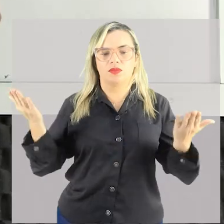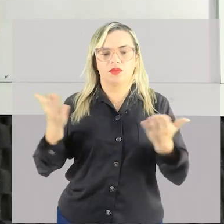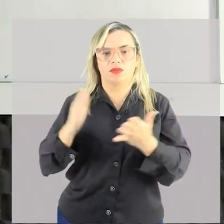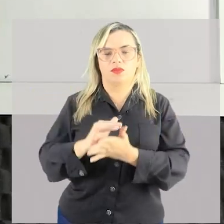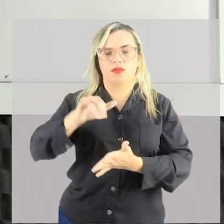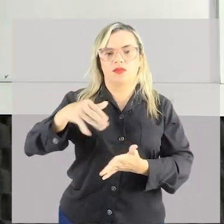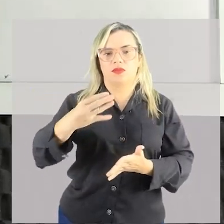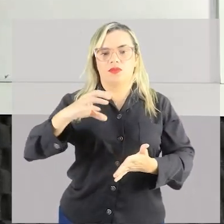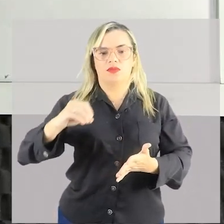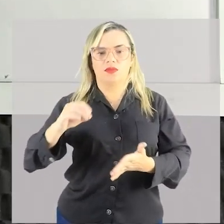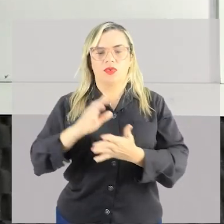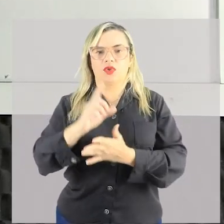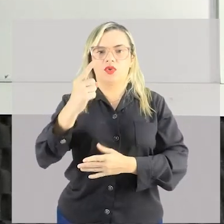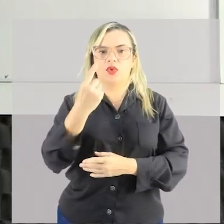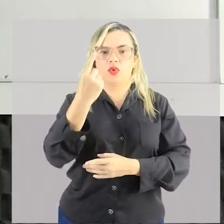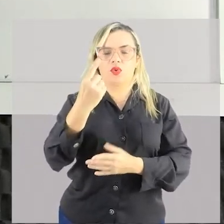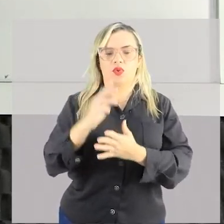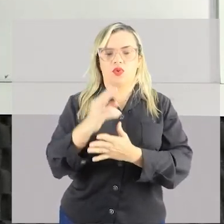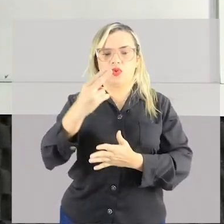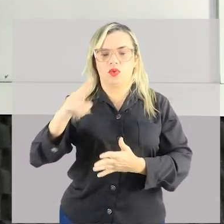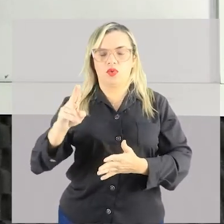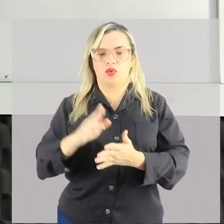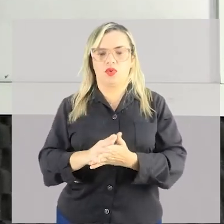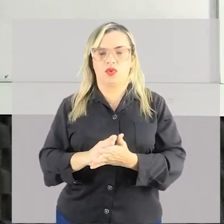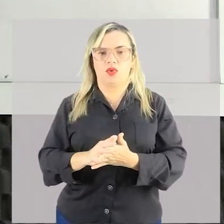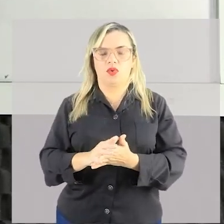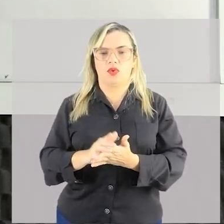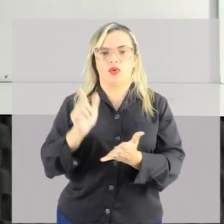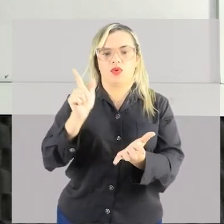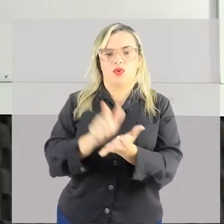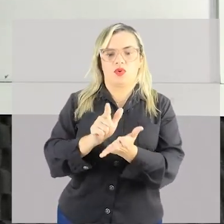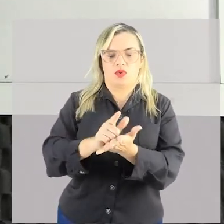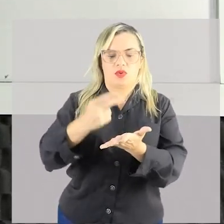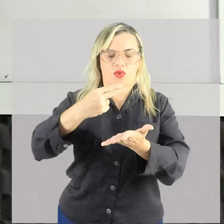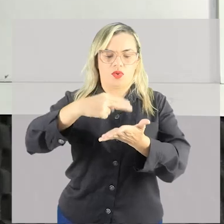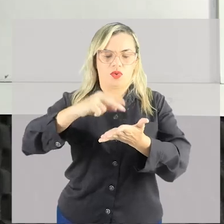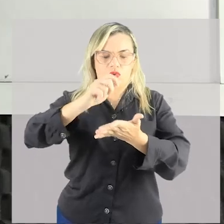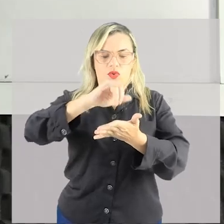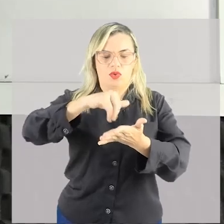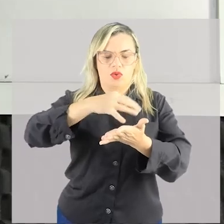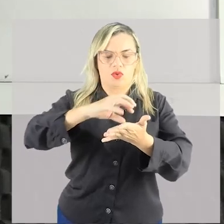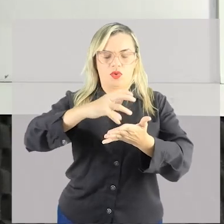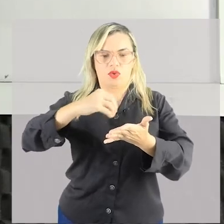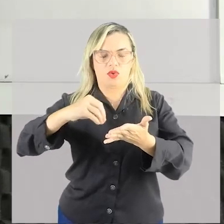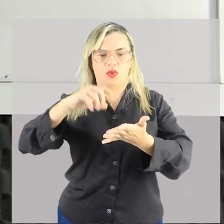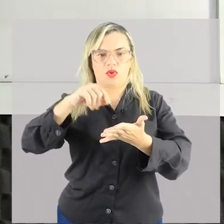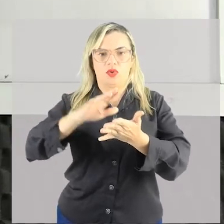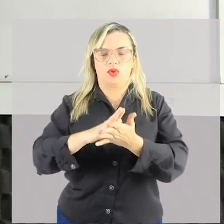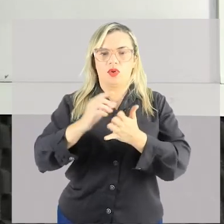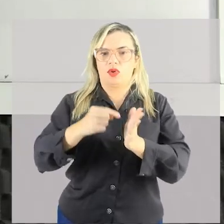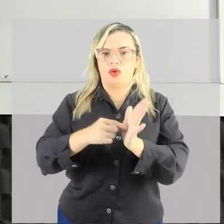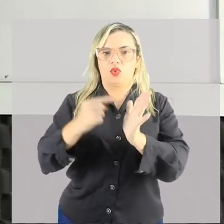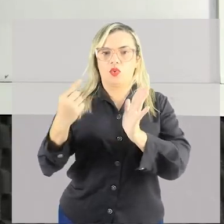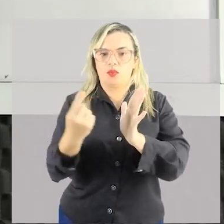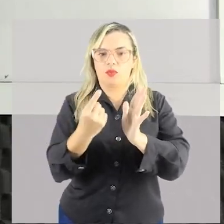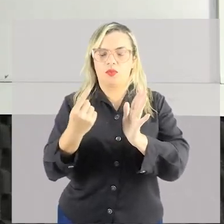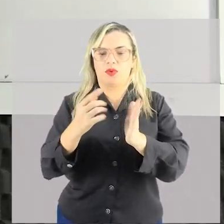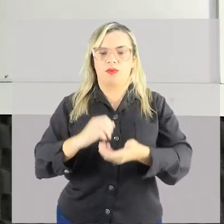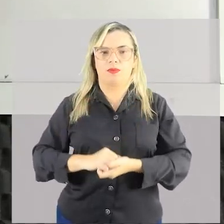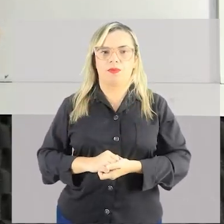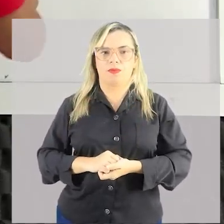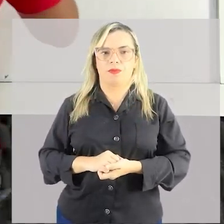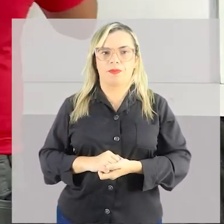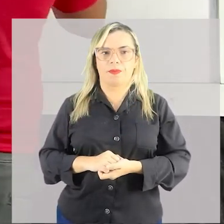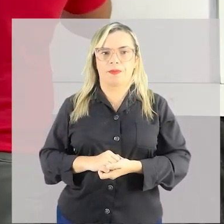nomezinho de João só um papel inho com o nome só do João então o João vai aparecer uma vez né então a